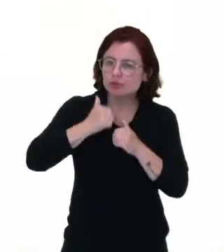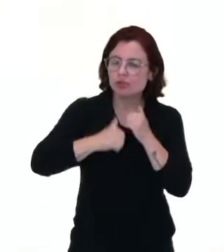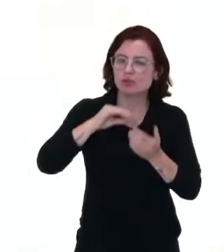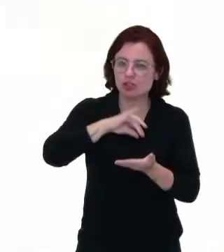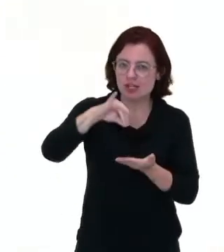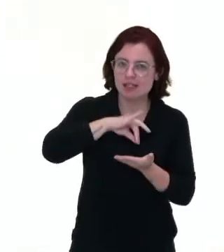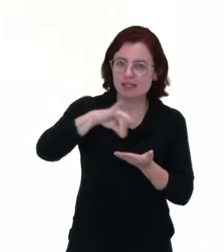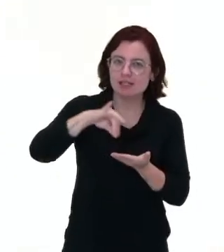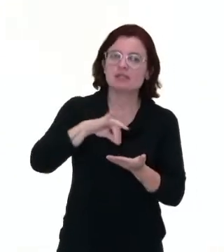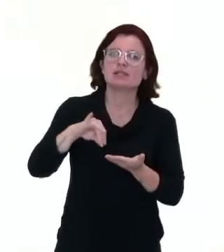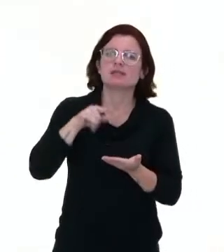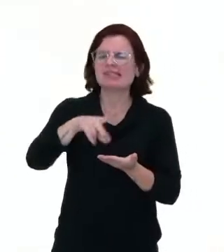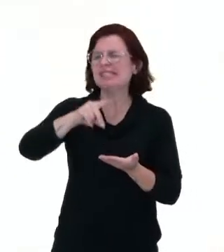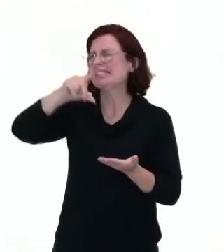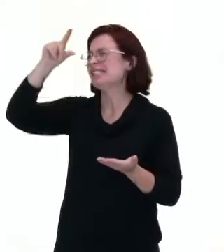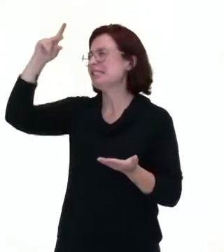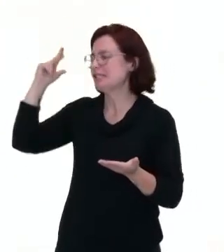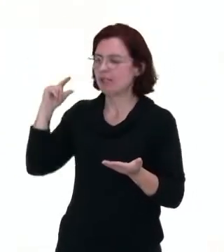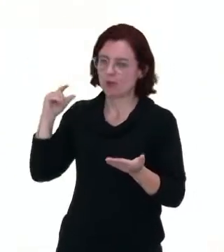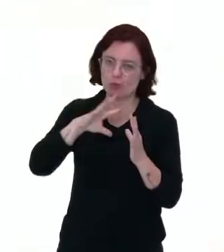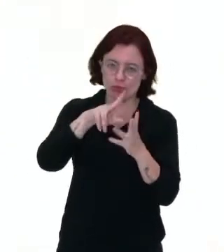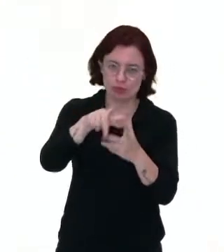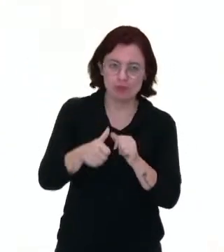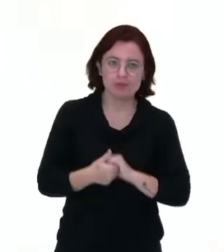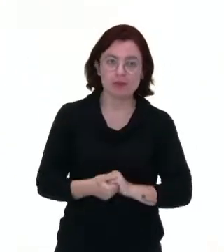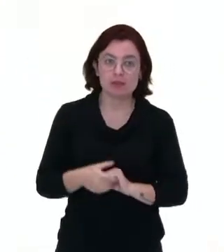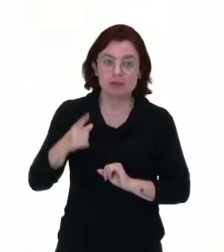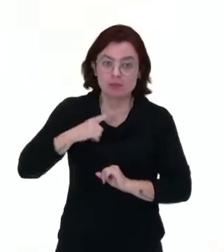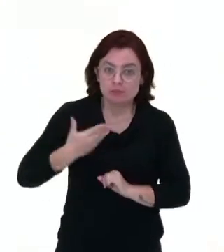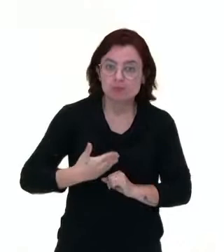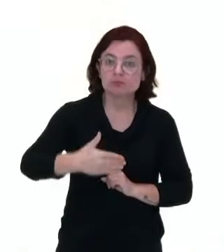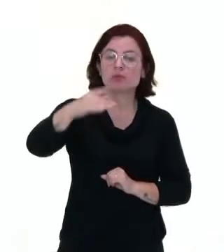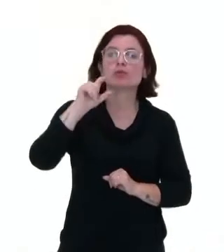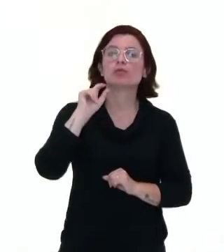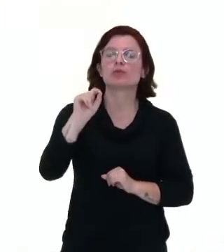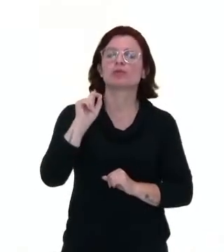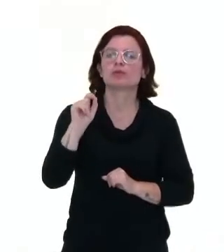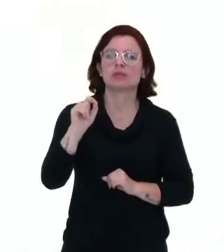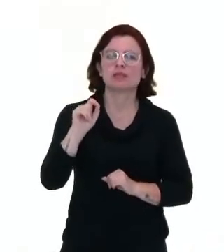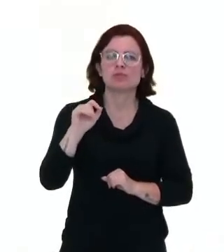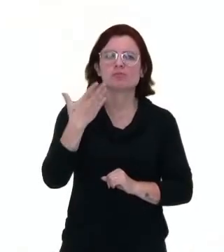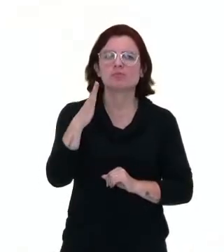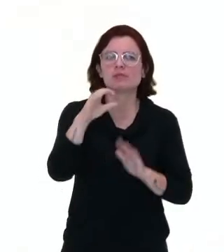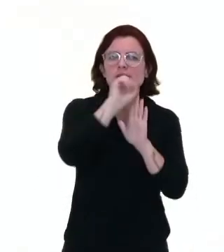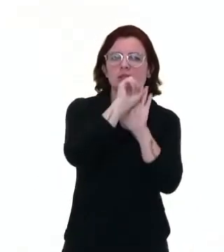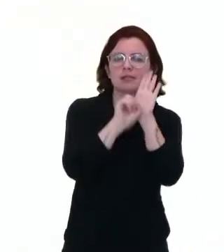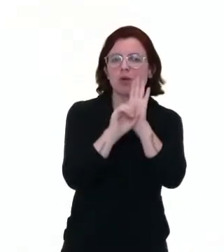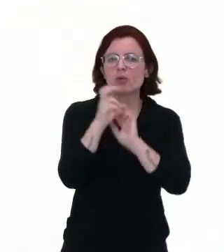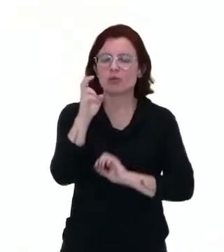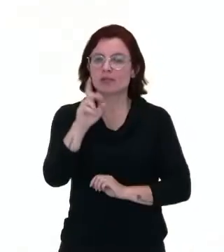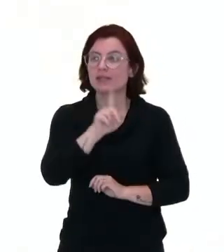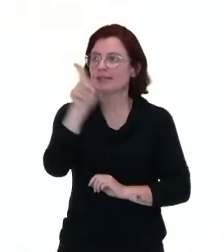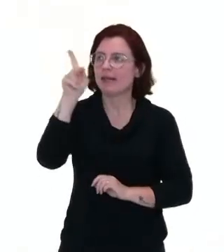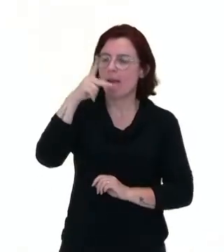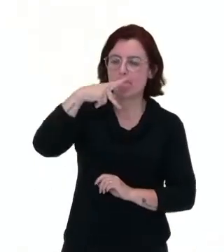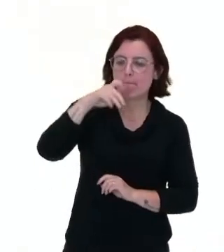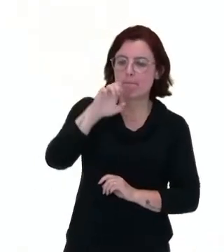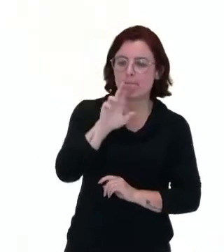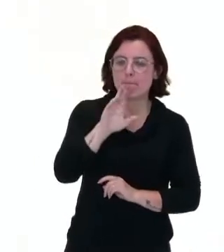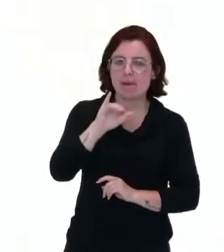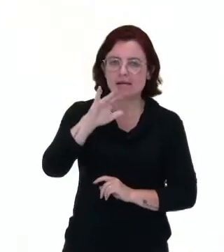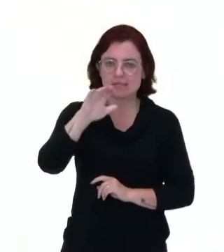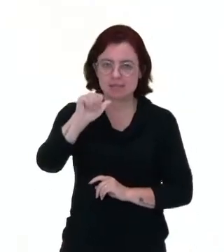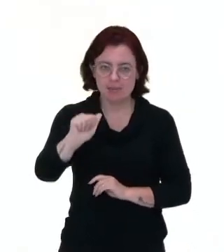dos mais antigos do mundo. A data de seu surgimento é divulgada por volta do século V na Pérsia,